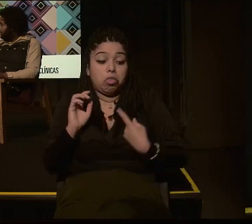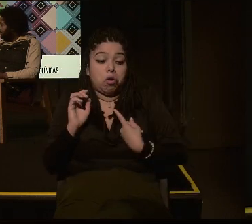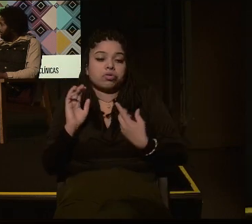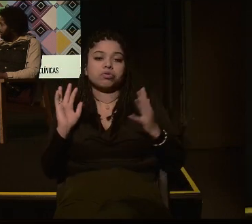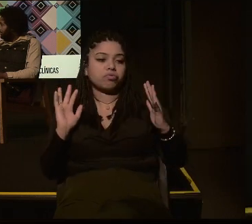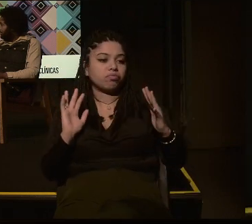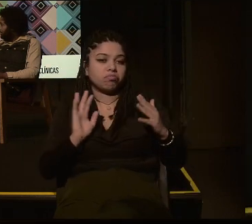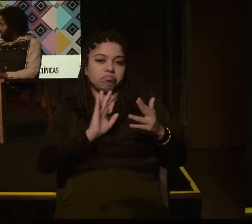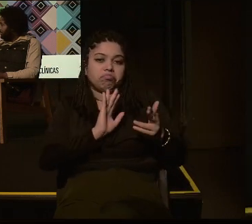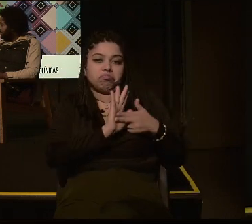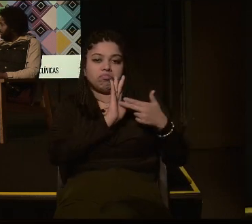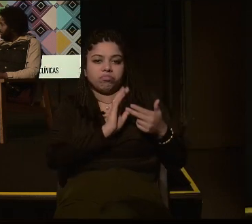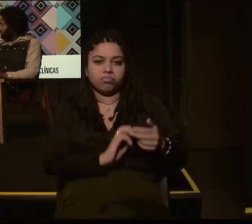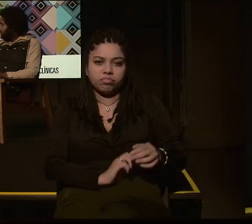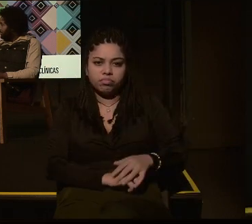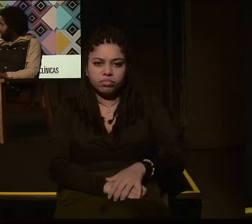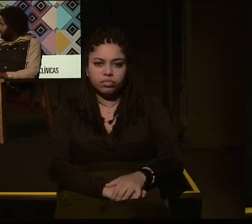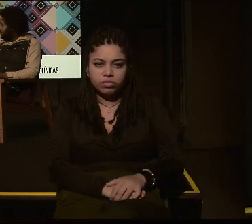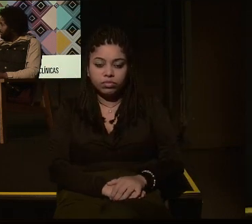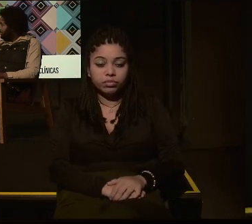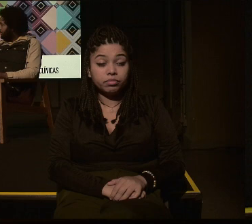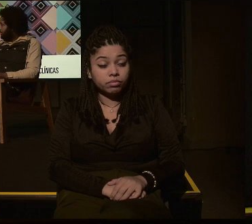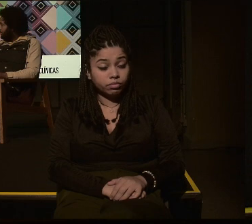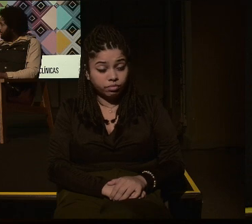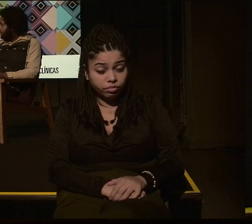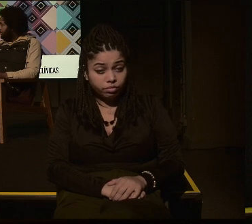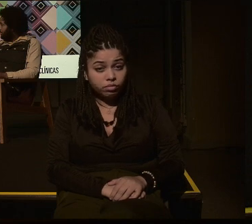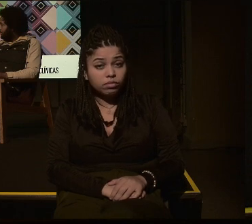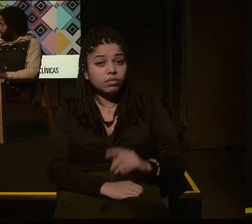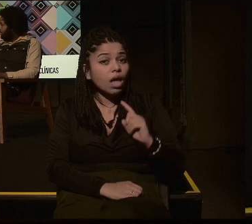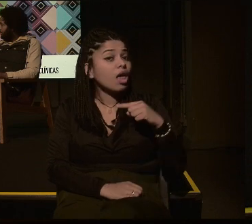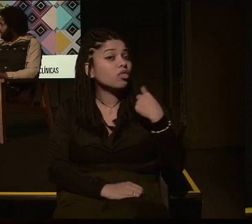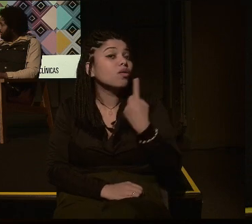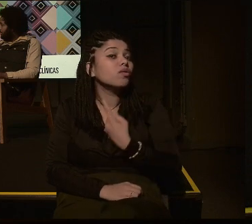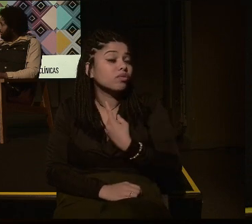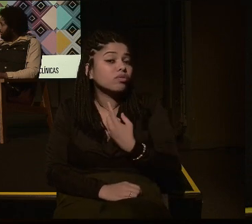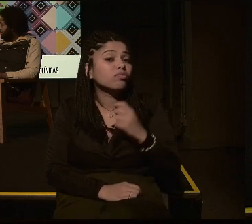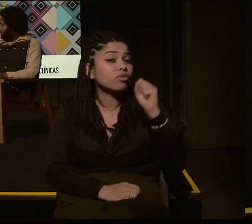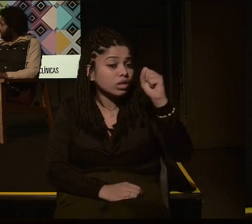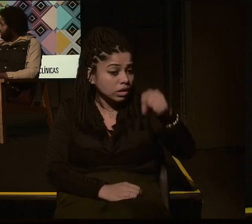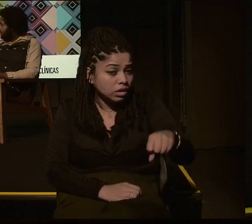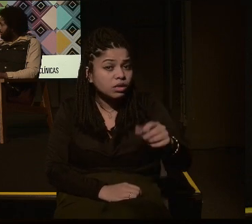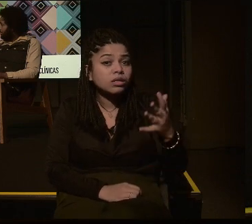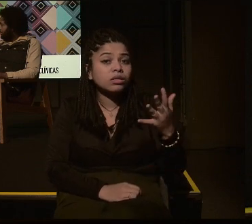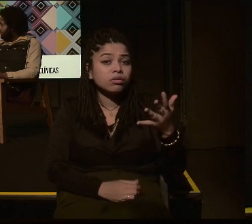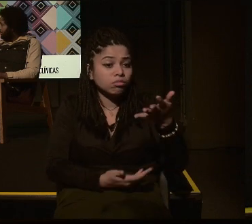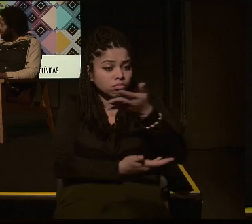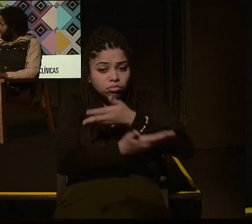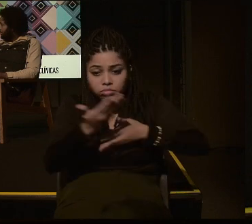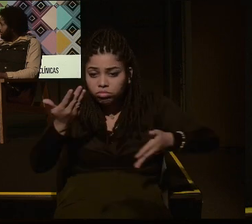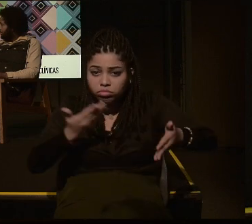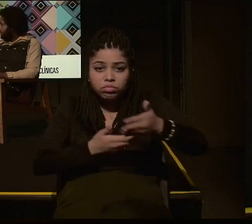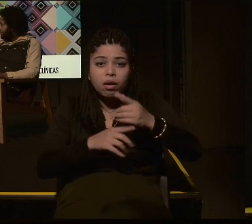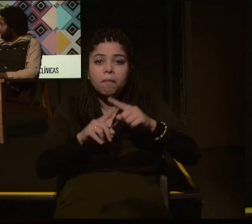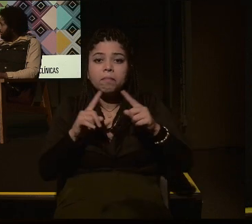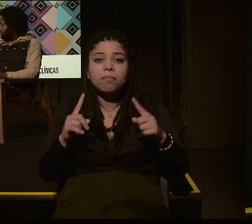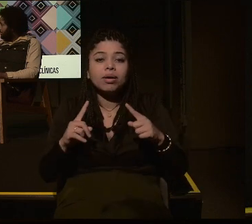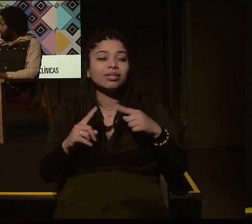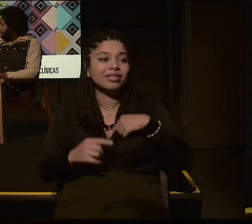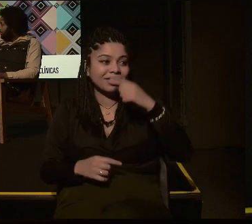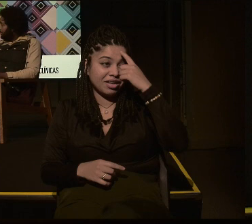Isso não é, é nosso. Só que tem uma criação essa parada. Quase que eu falo um palavrão